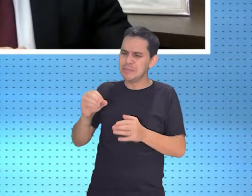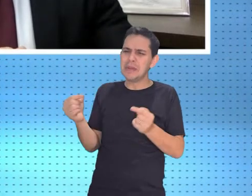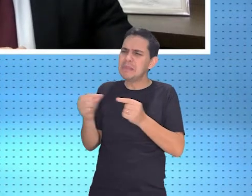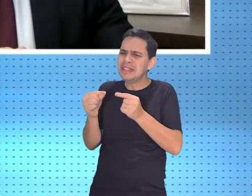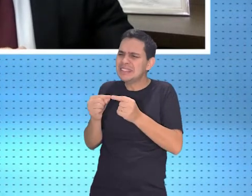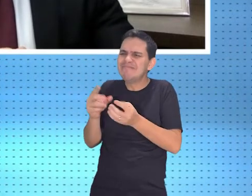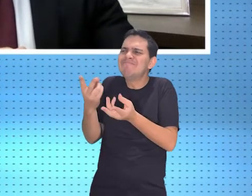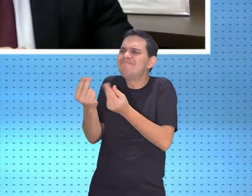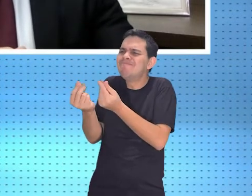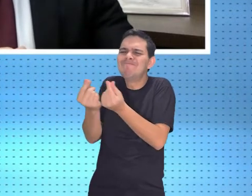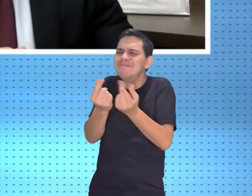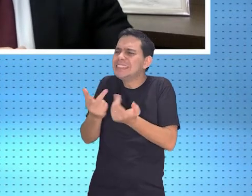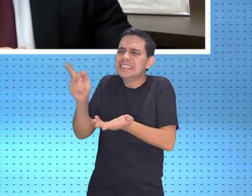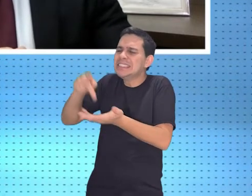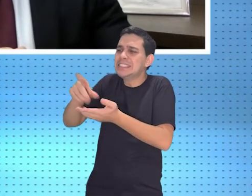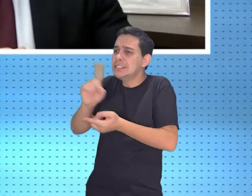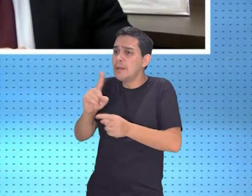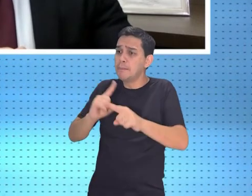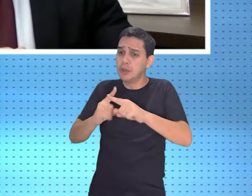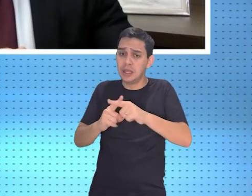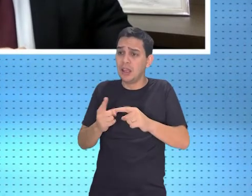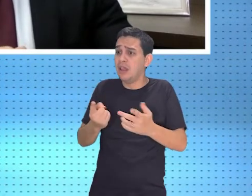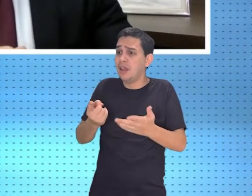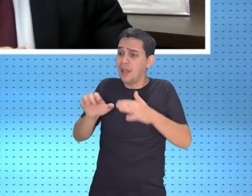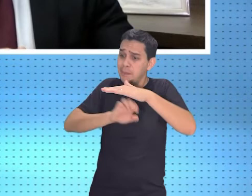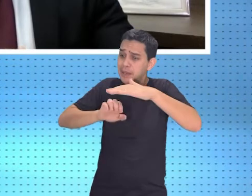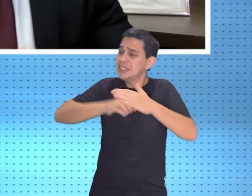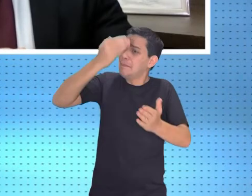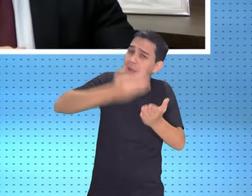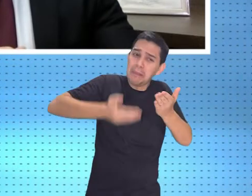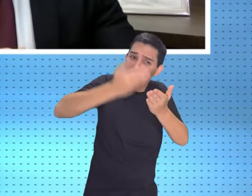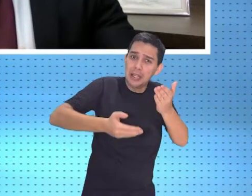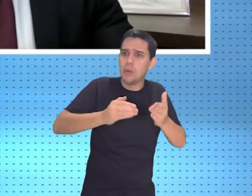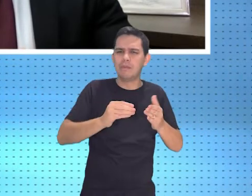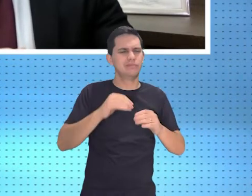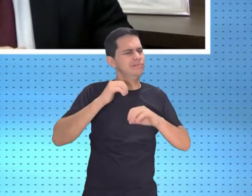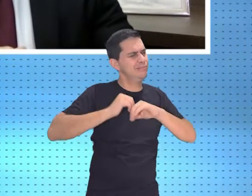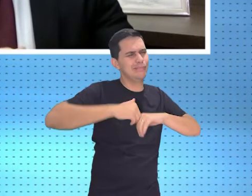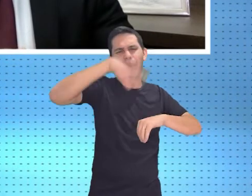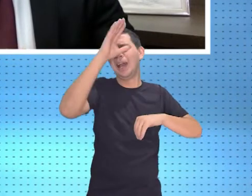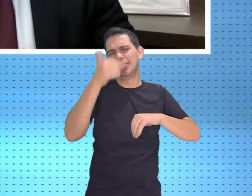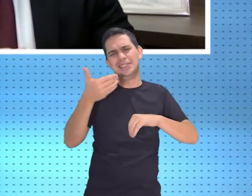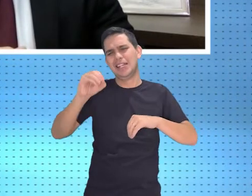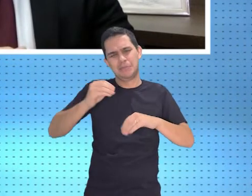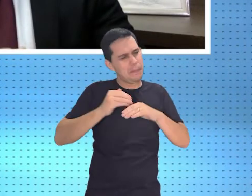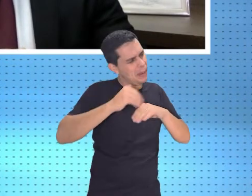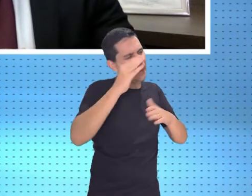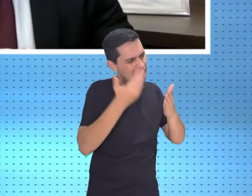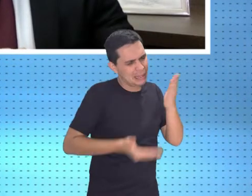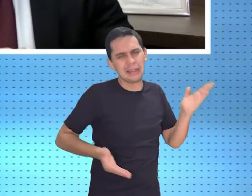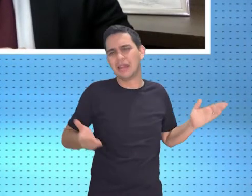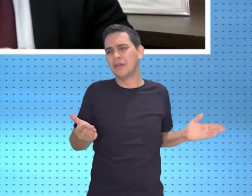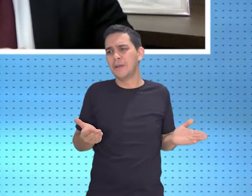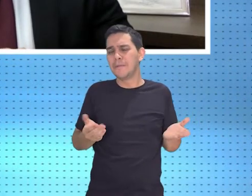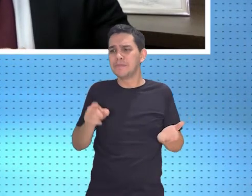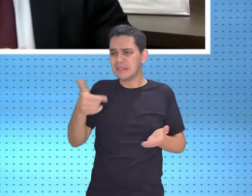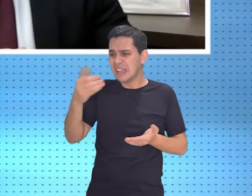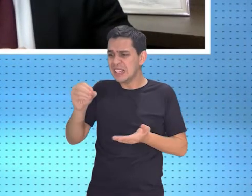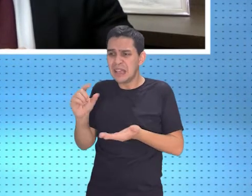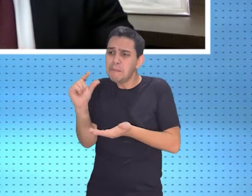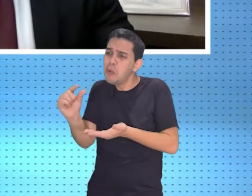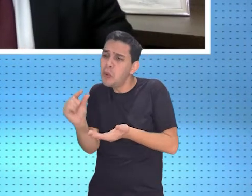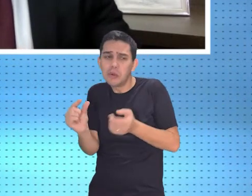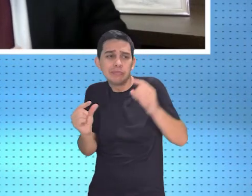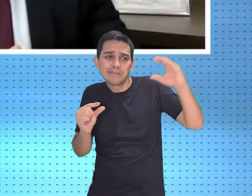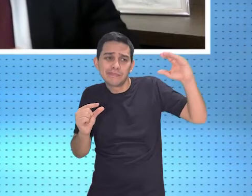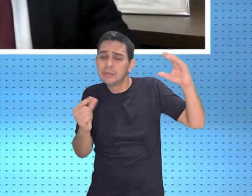simbólico, porque o prejuízo da empresa pode ter sido bem maior, Como avaliar esse prejuízo, E como é que a justiça faz essa